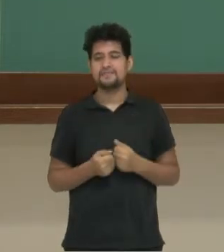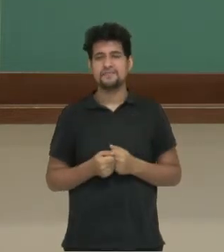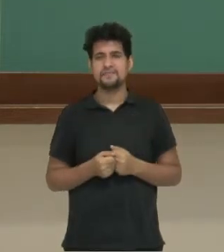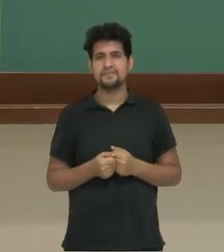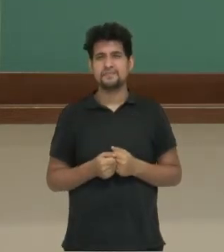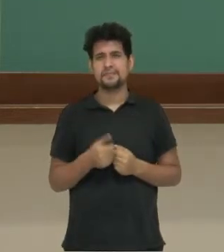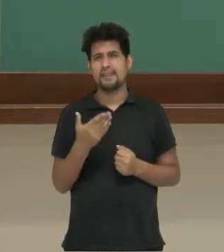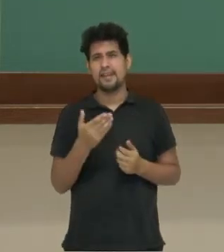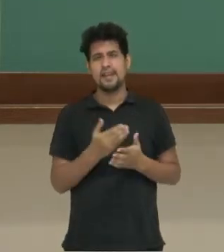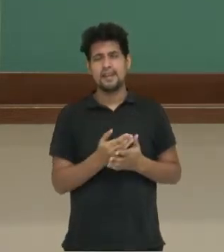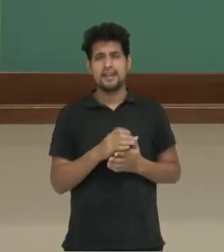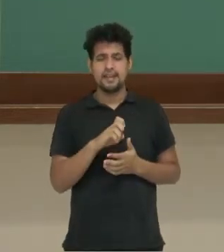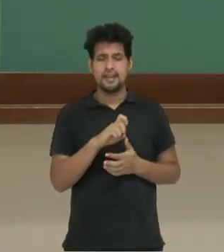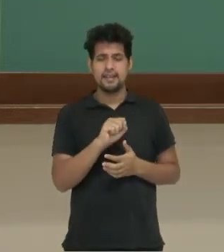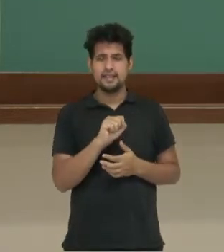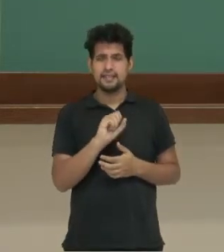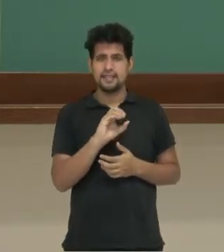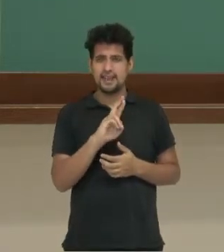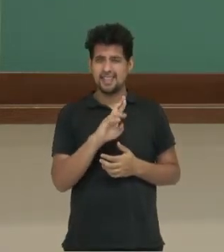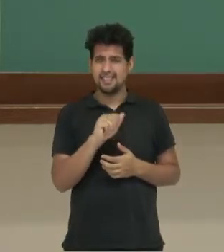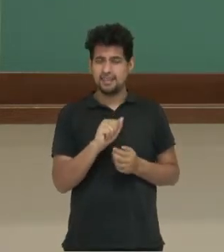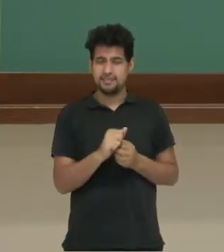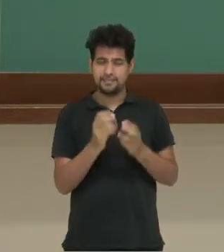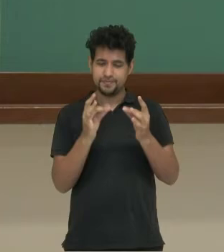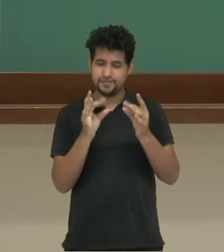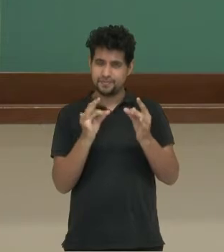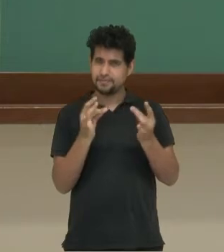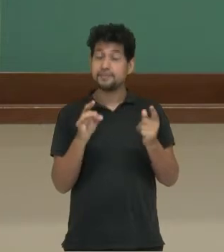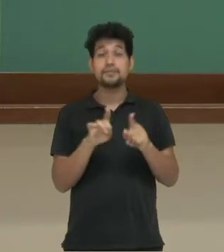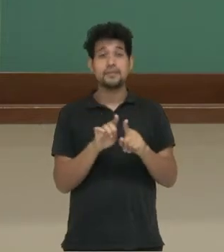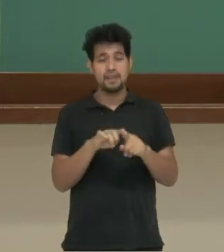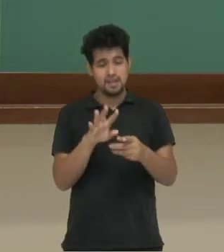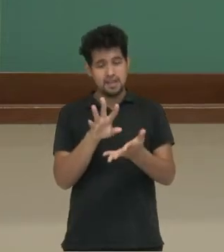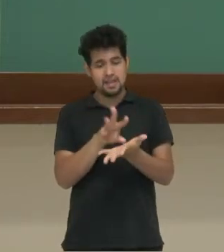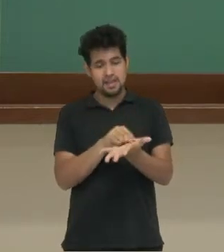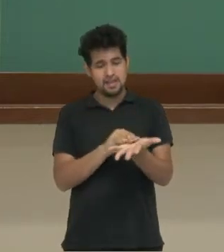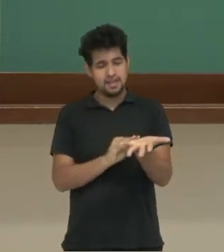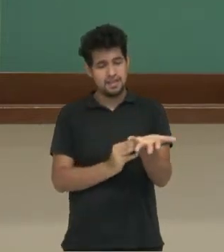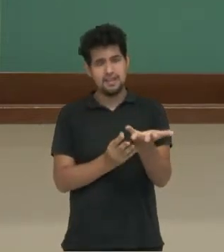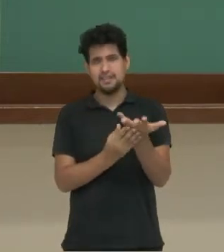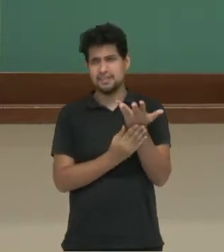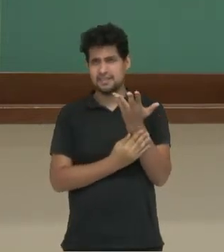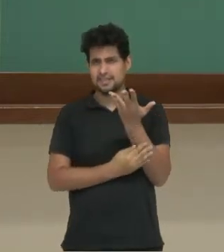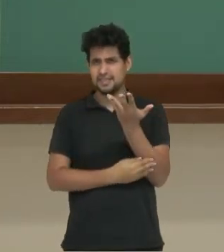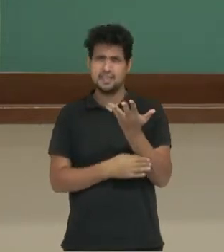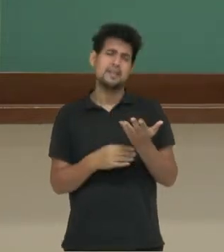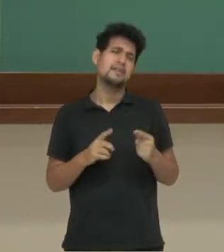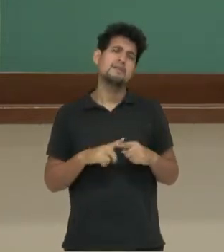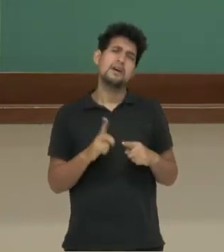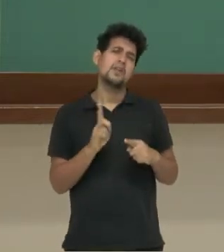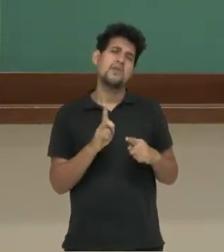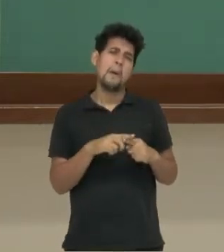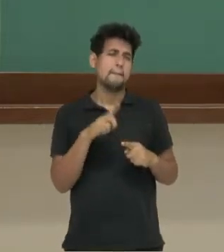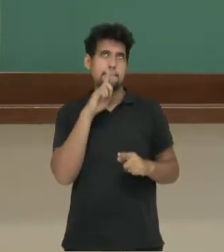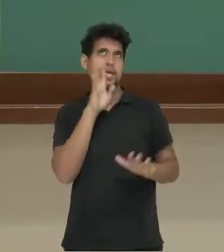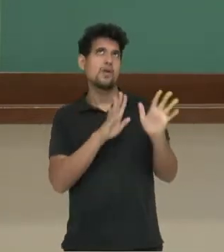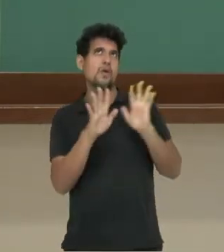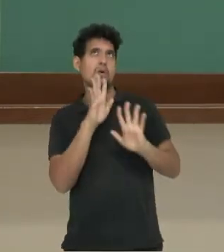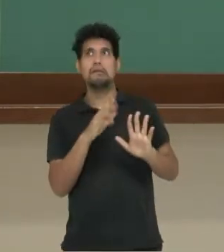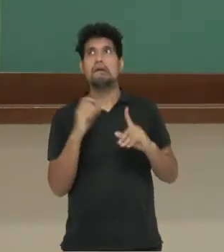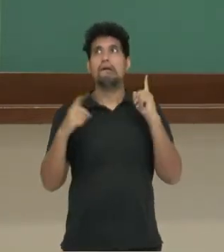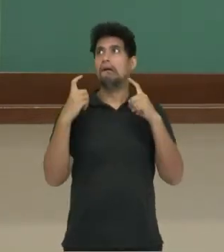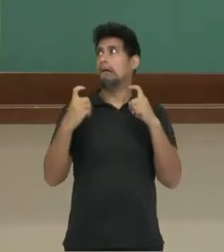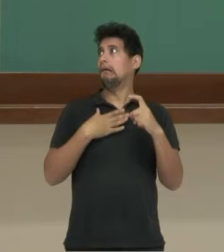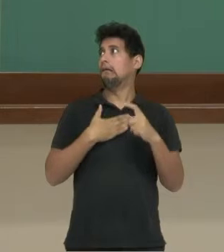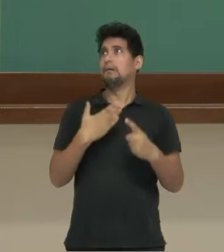É aquela excreta, né, de ureia, né, em você, mas não é venenosa, tá? Não precisa se